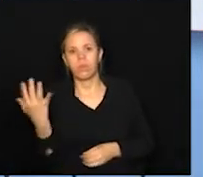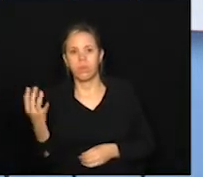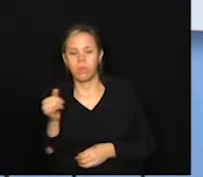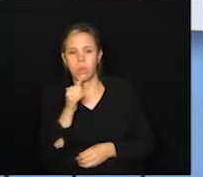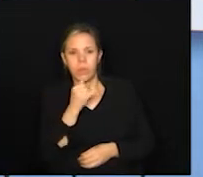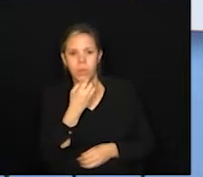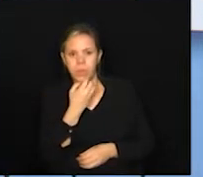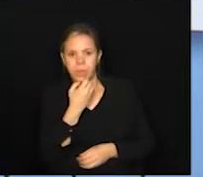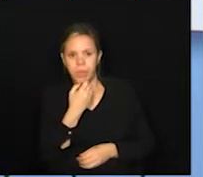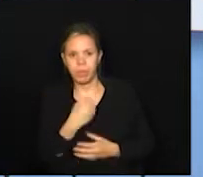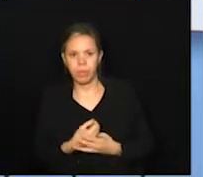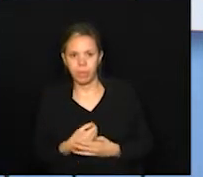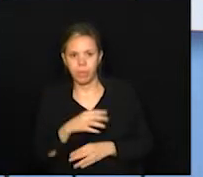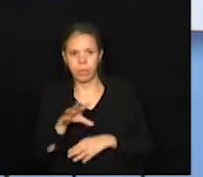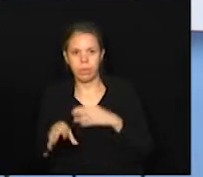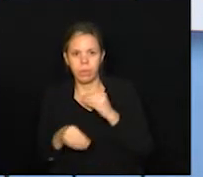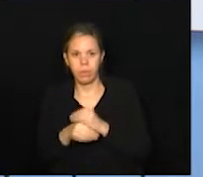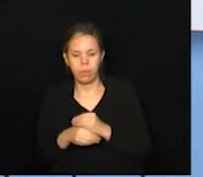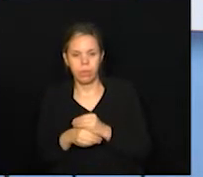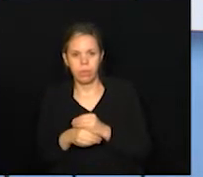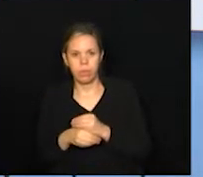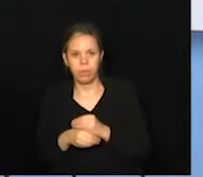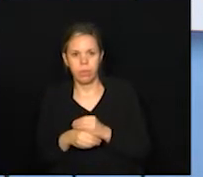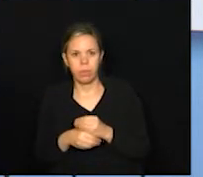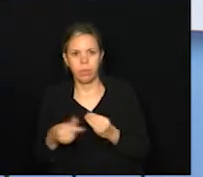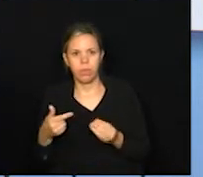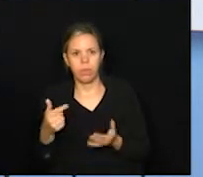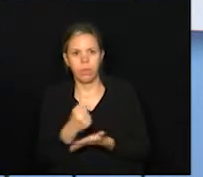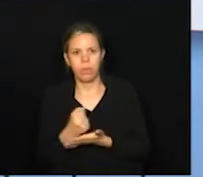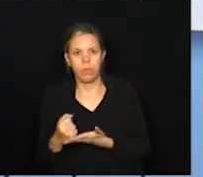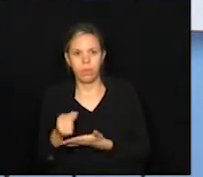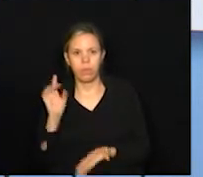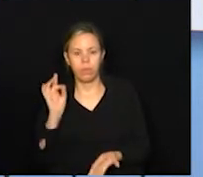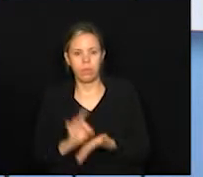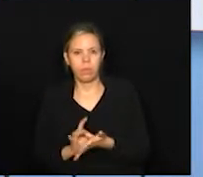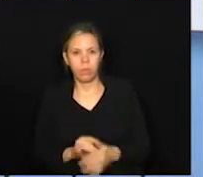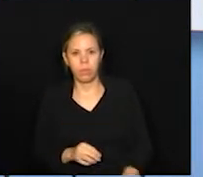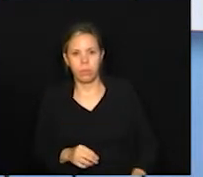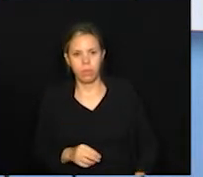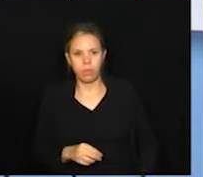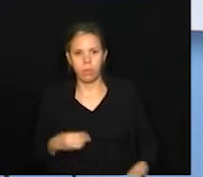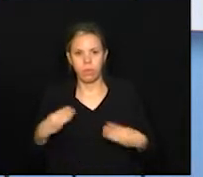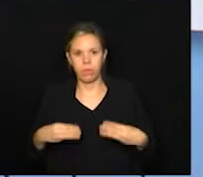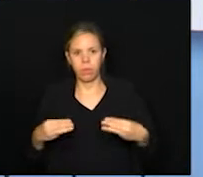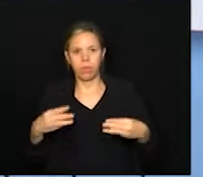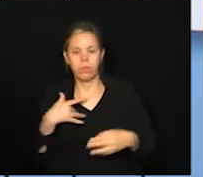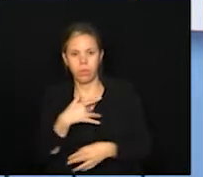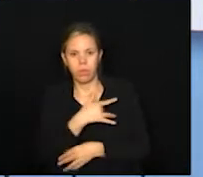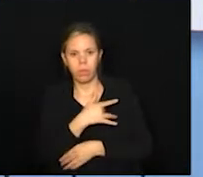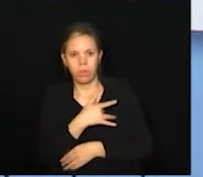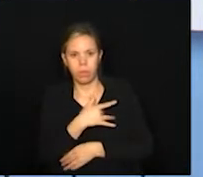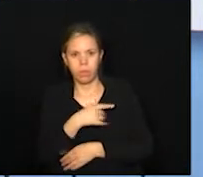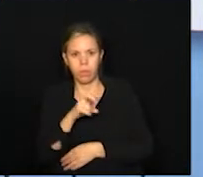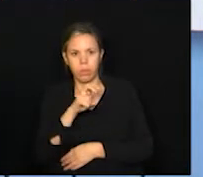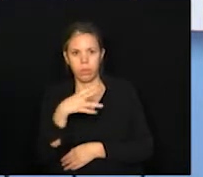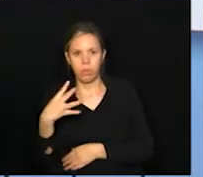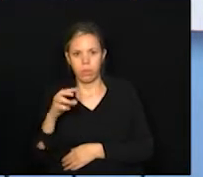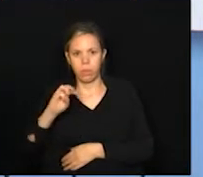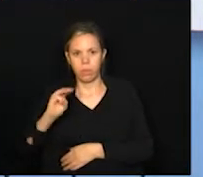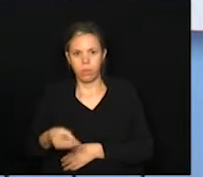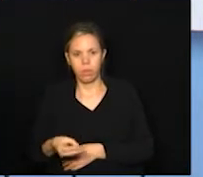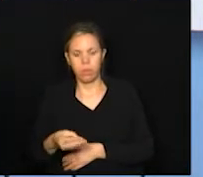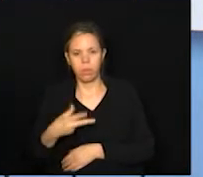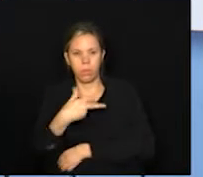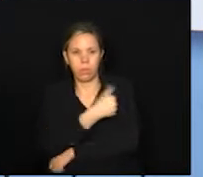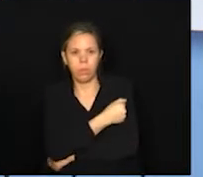quantitativo, ele completa o segundo contrato firmado com o Ministério da Saúde para 54 milhões